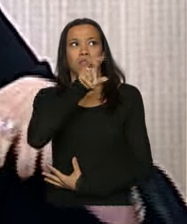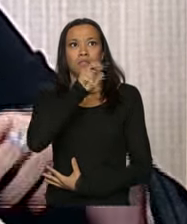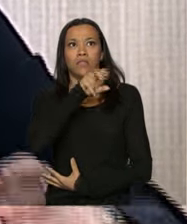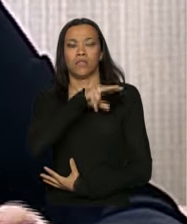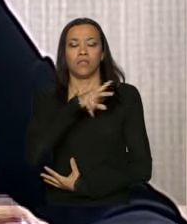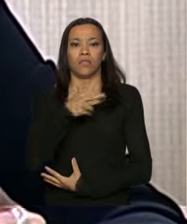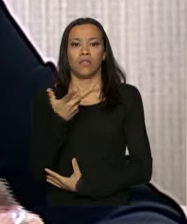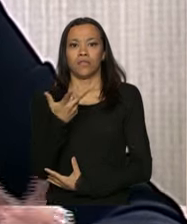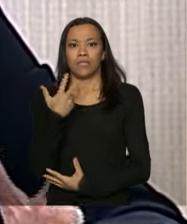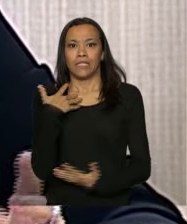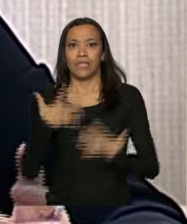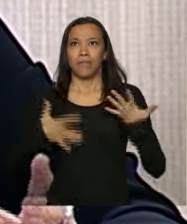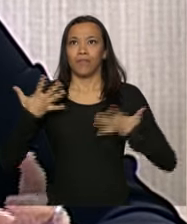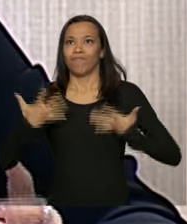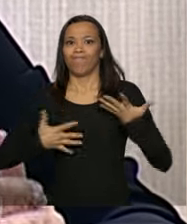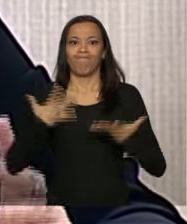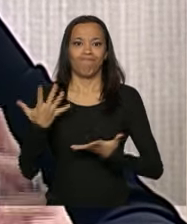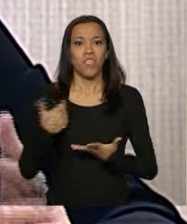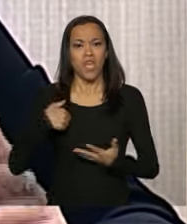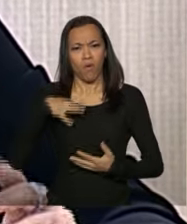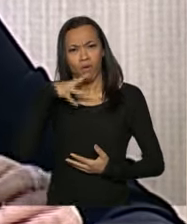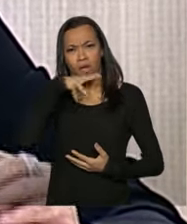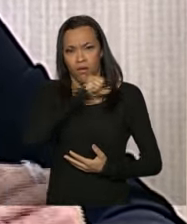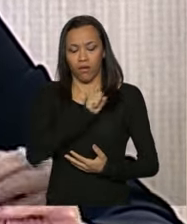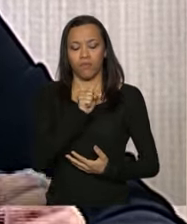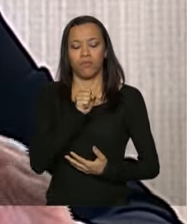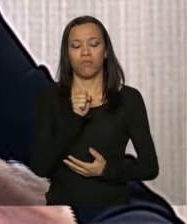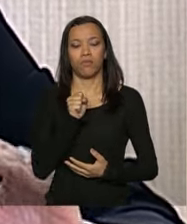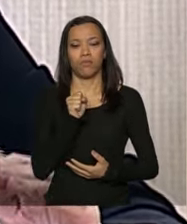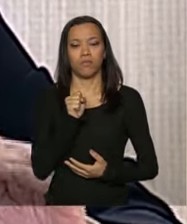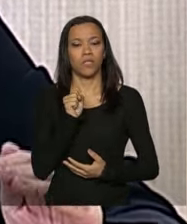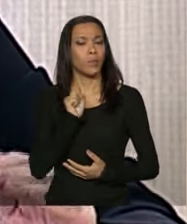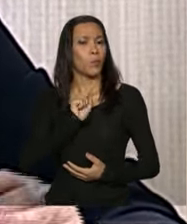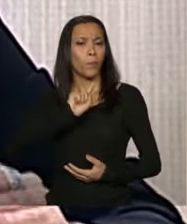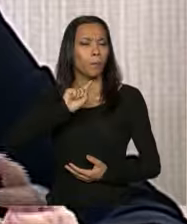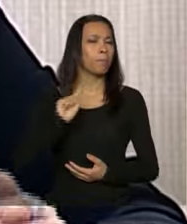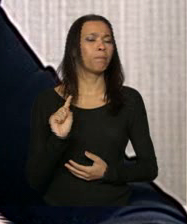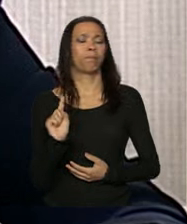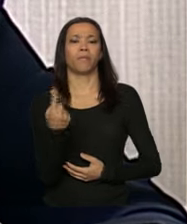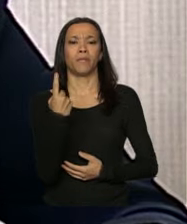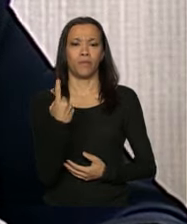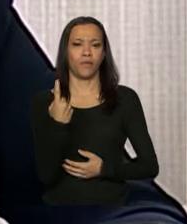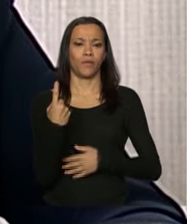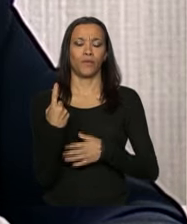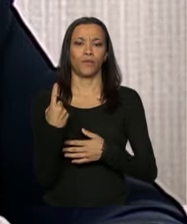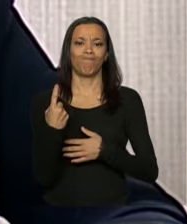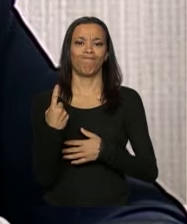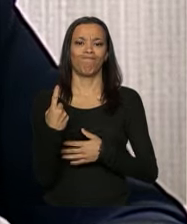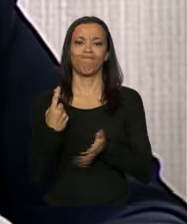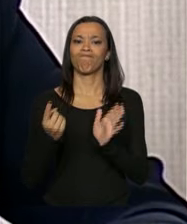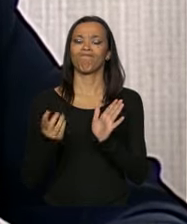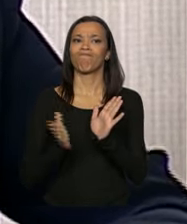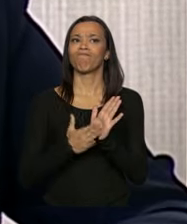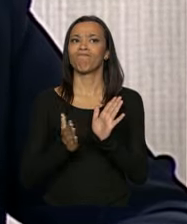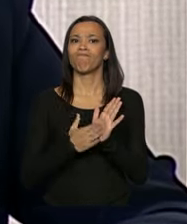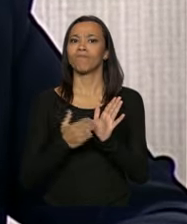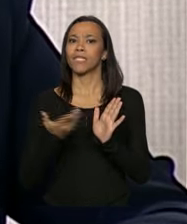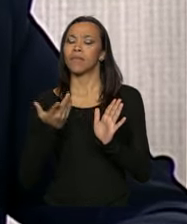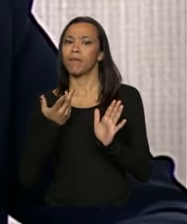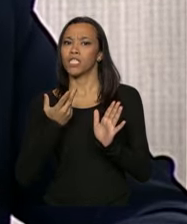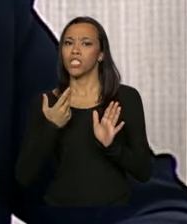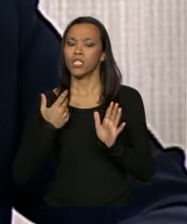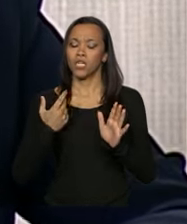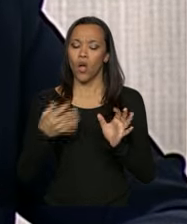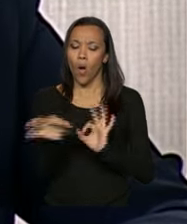desesperador e eu até acho que o o primeiro ponto pra gente eh desenhar uma política